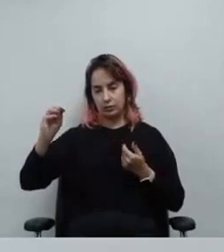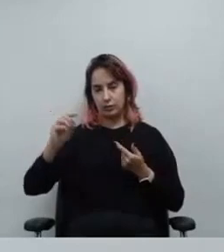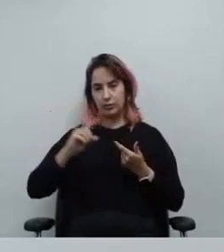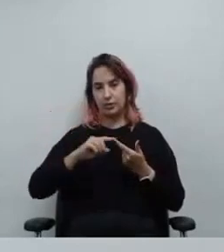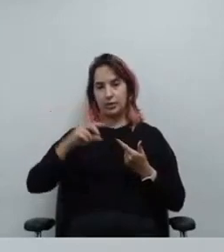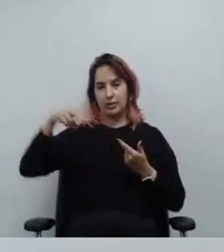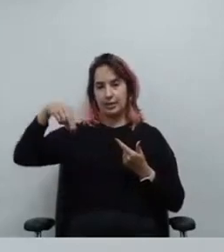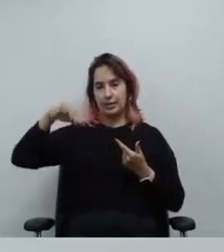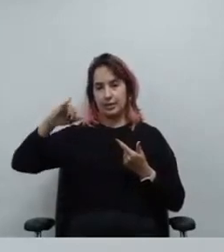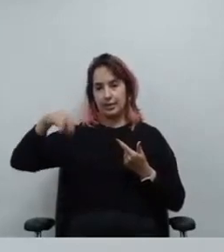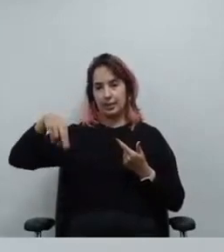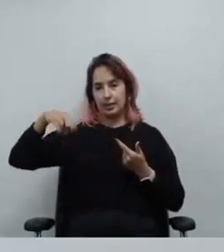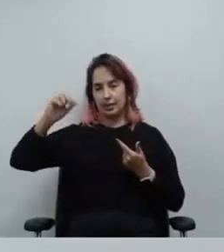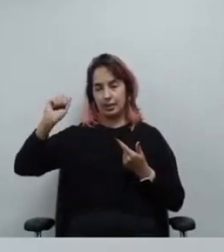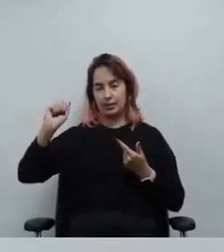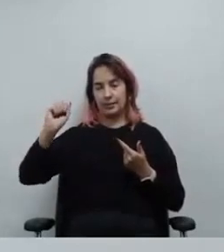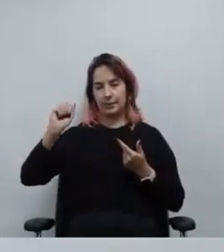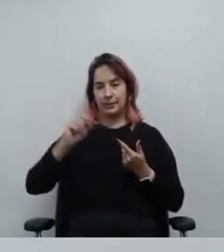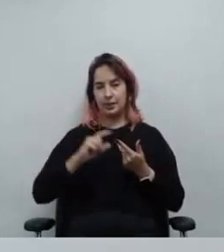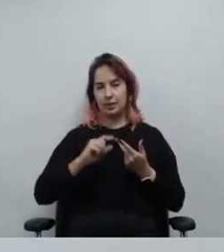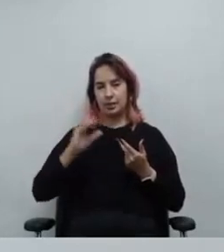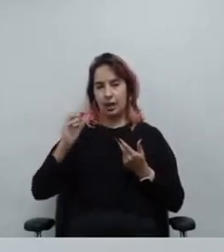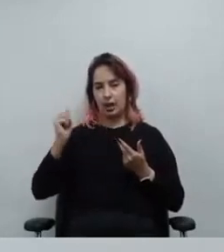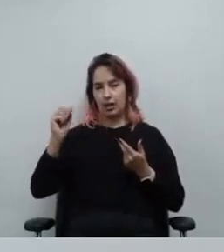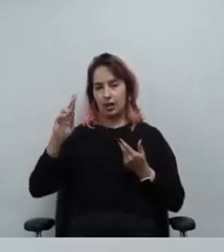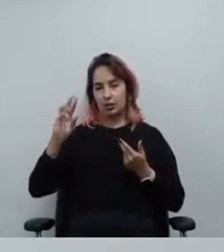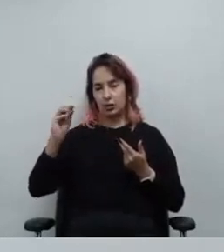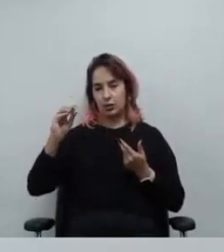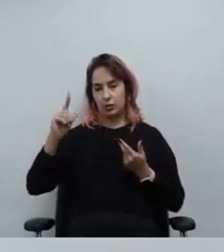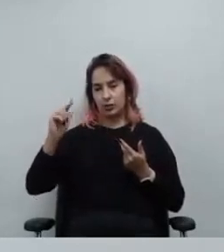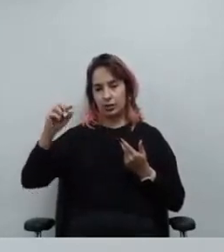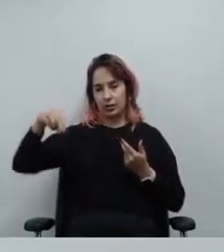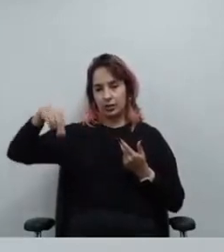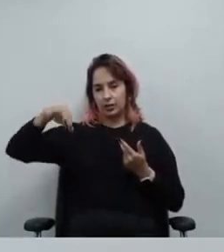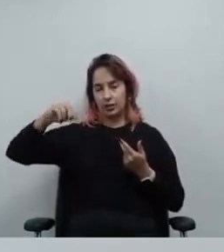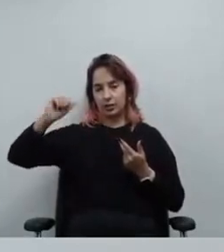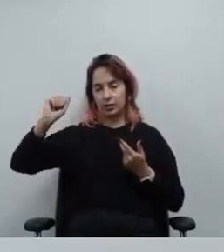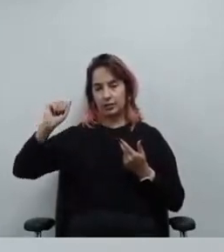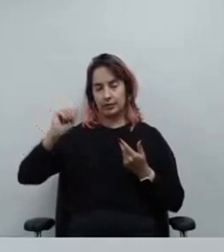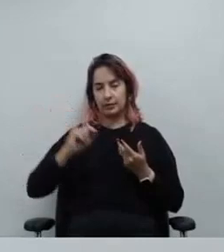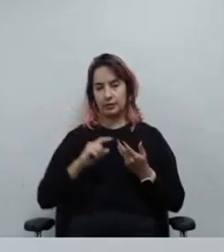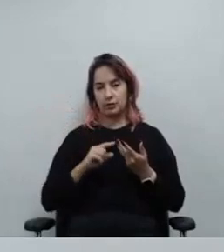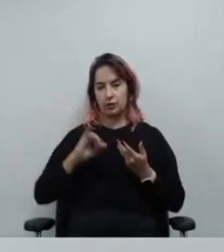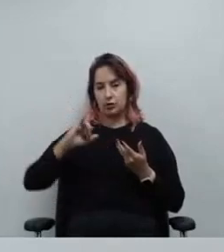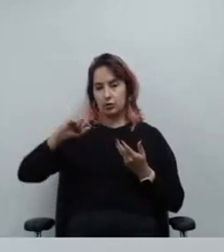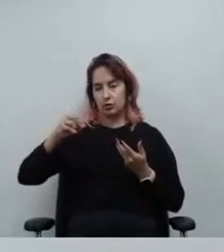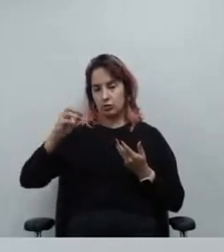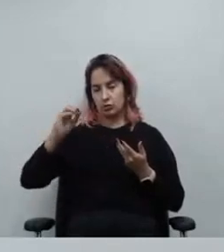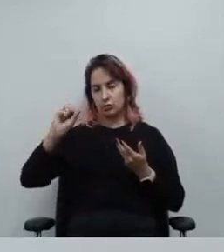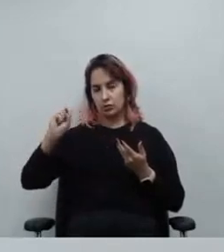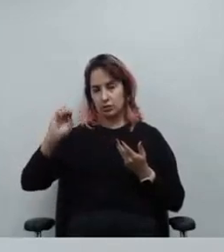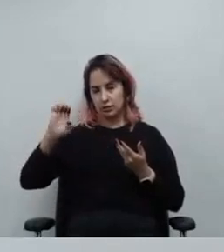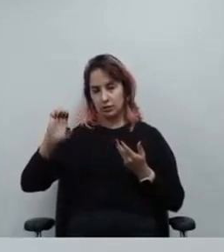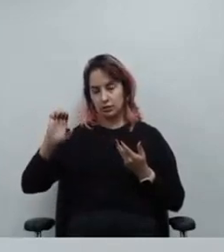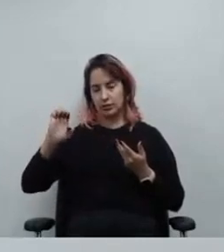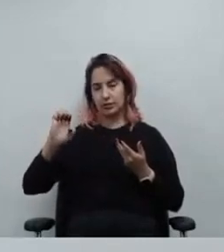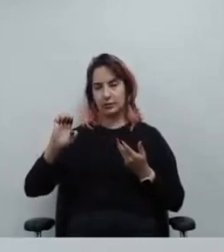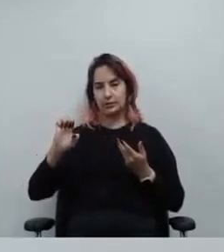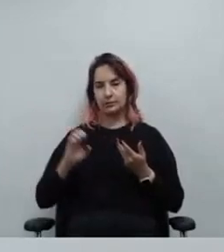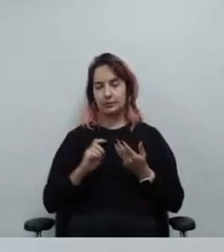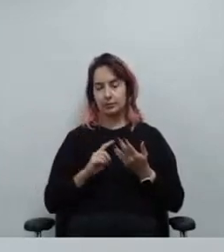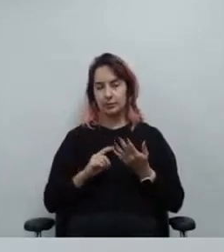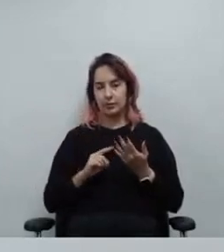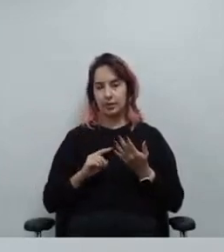Nina Capelo Marcondes, Carolina Silveira Lobianco e Souza, José Luiz Amorim Ribas